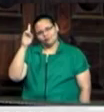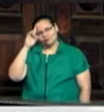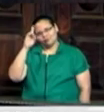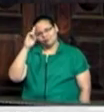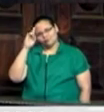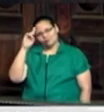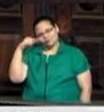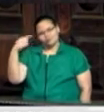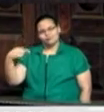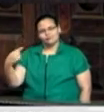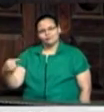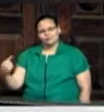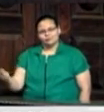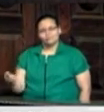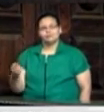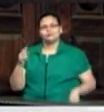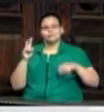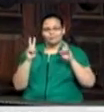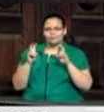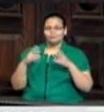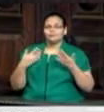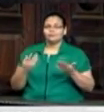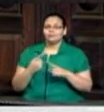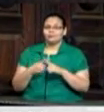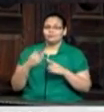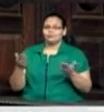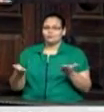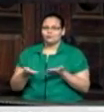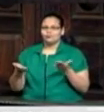cotidianamente. Porque hoje,